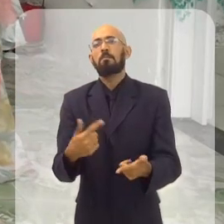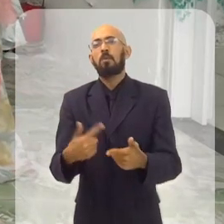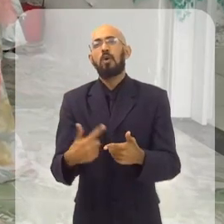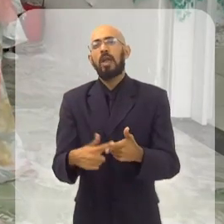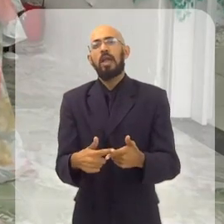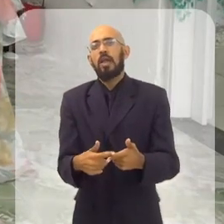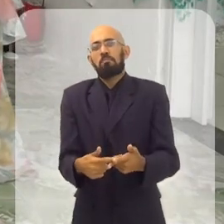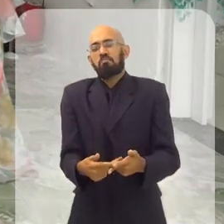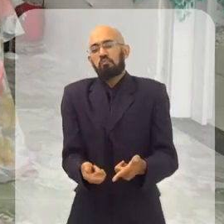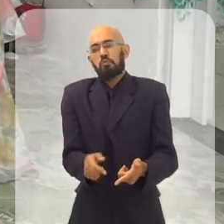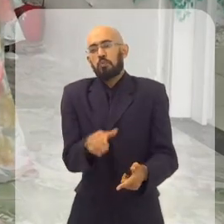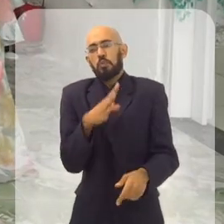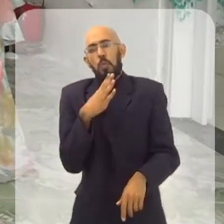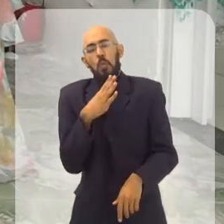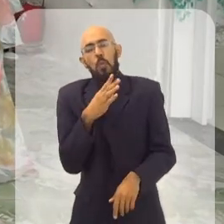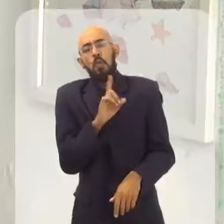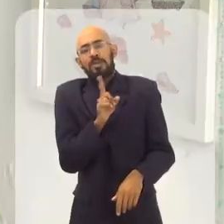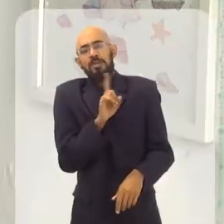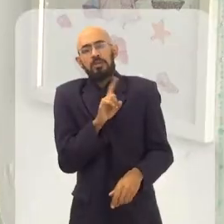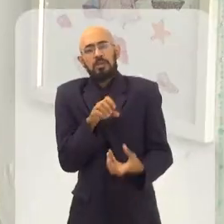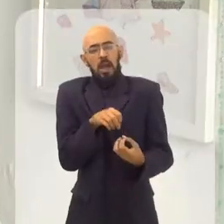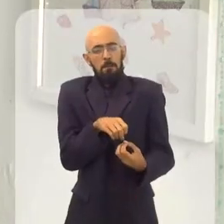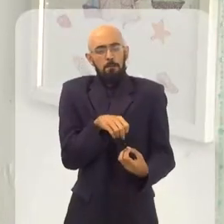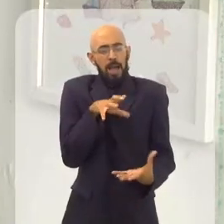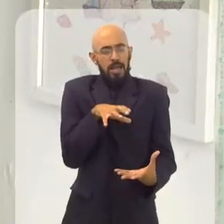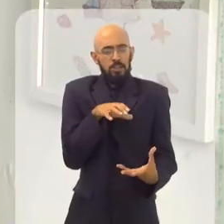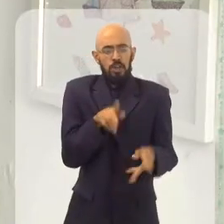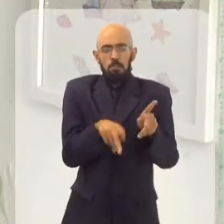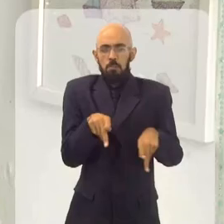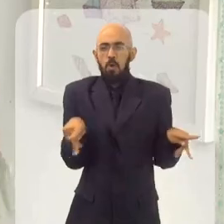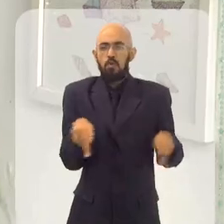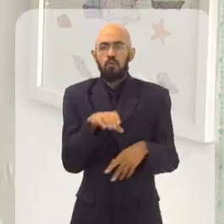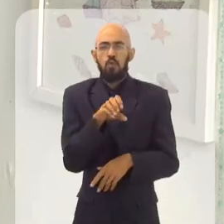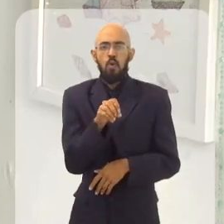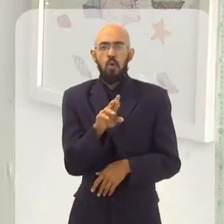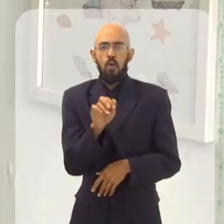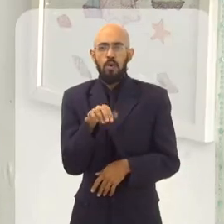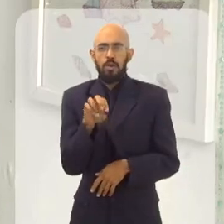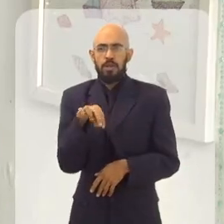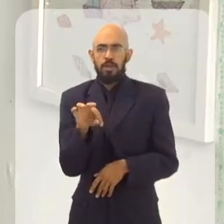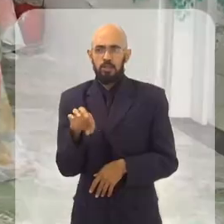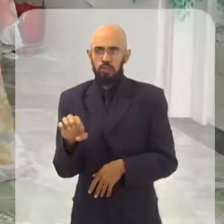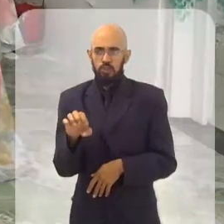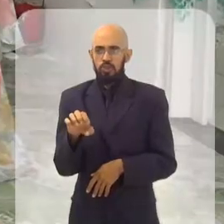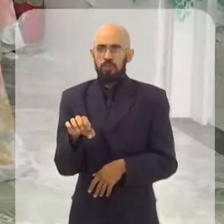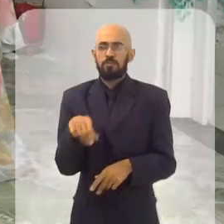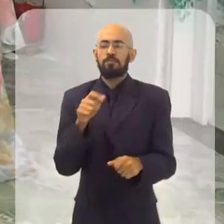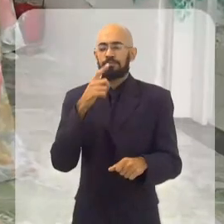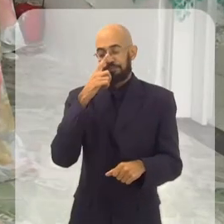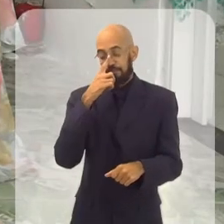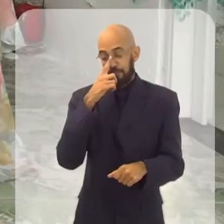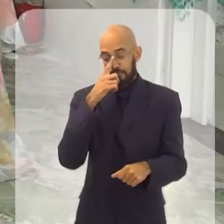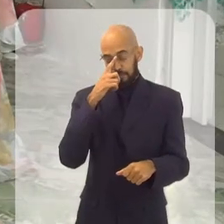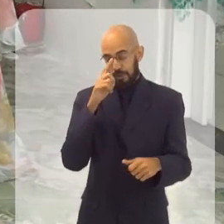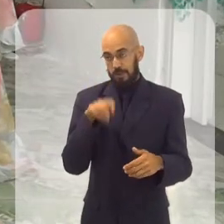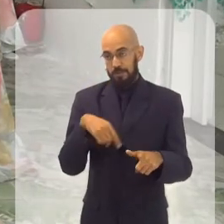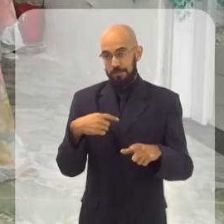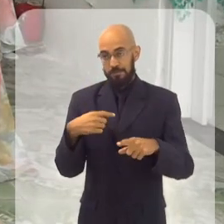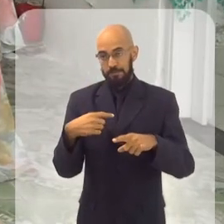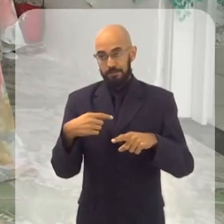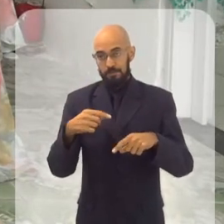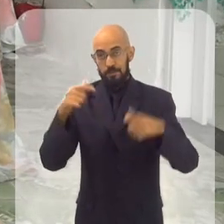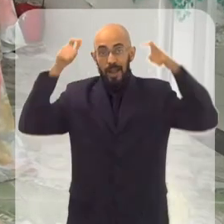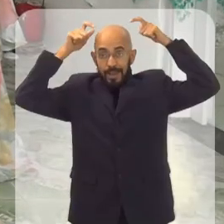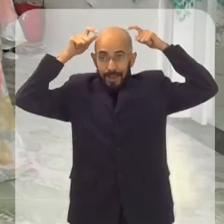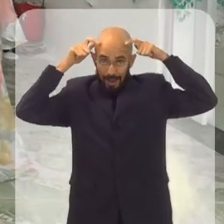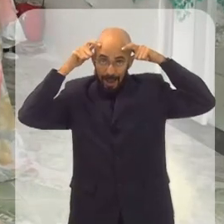Porque não se conhecia encantaria, não se conhecia povo do Oriente. Imagina, 40 anos atrás, né? E aí, a Rainha